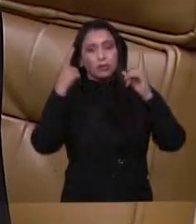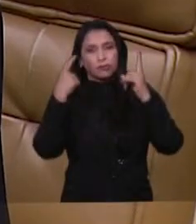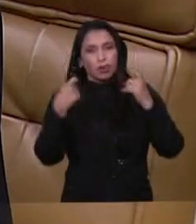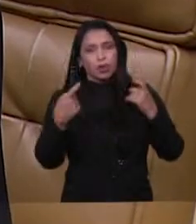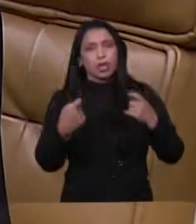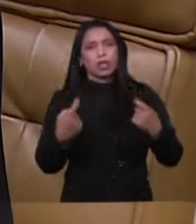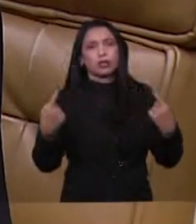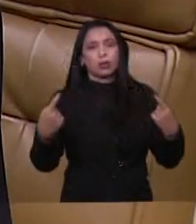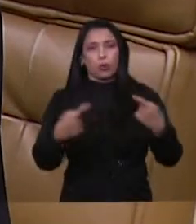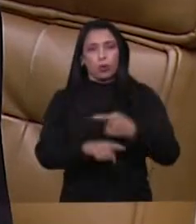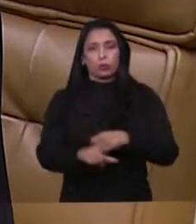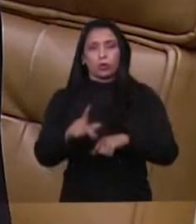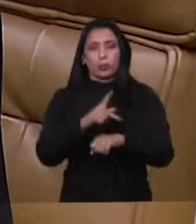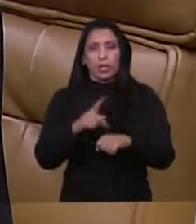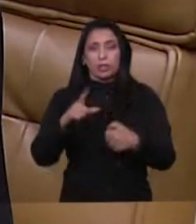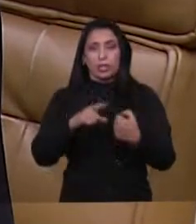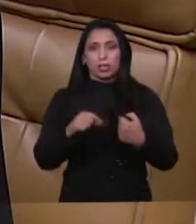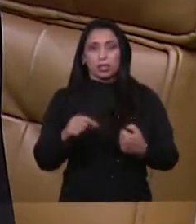Democrático de Direito, que é o artigo